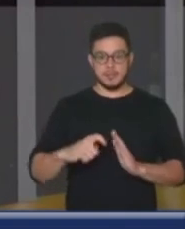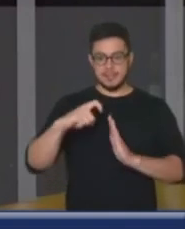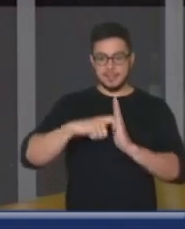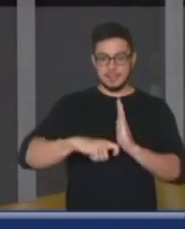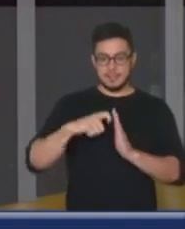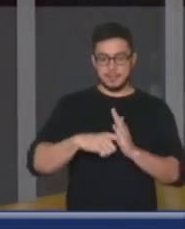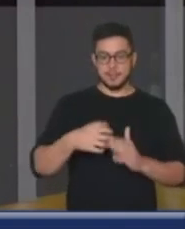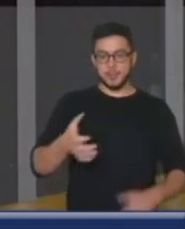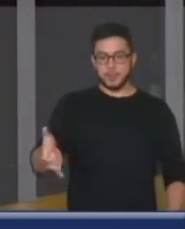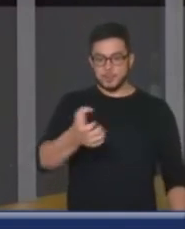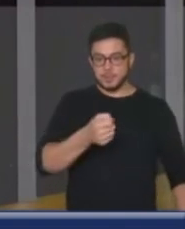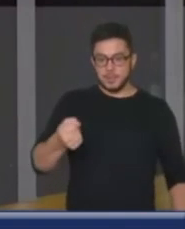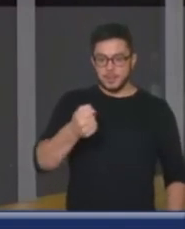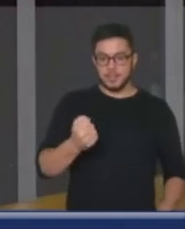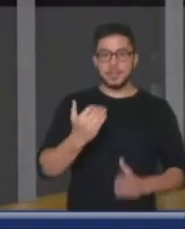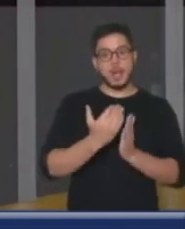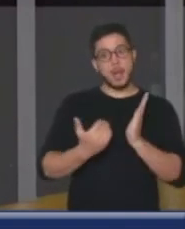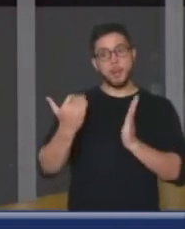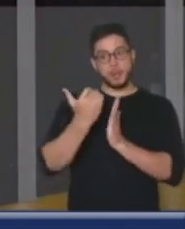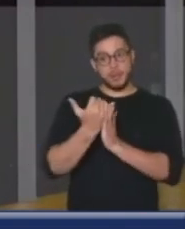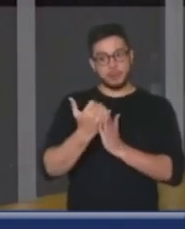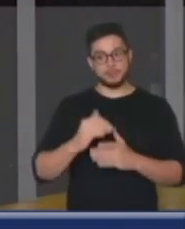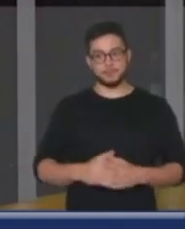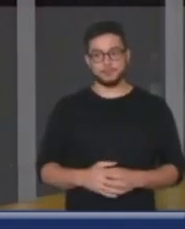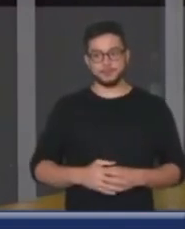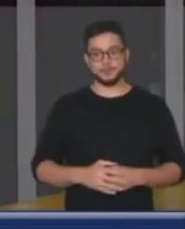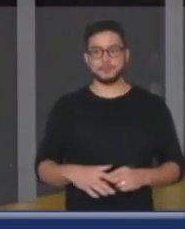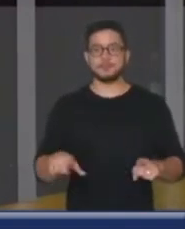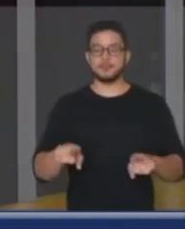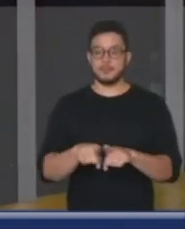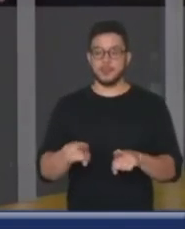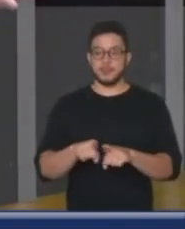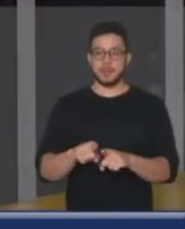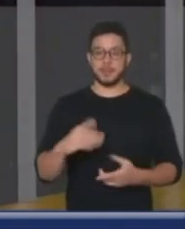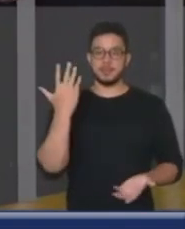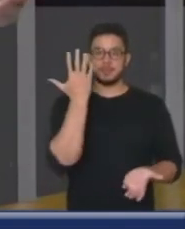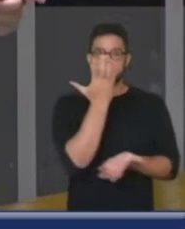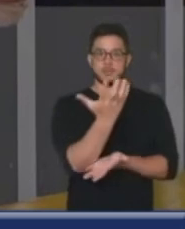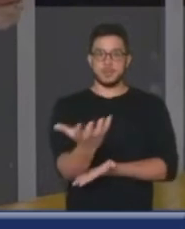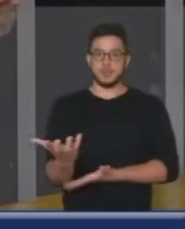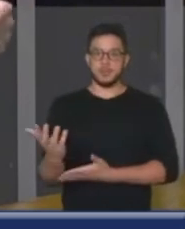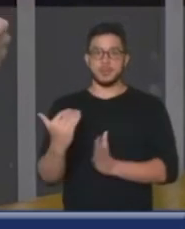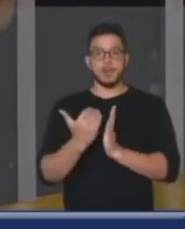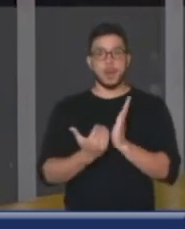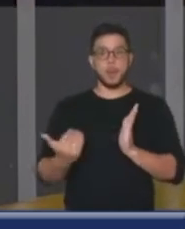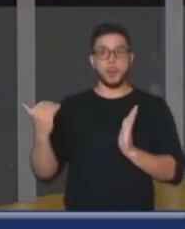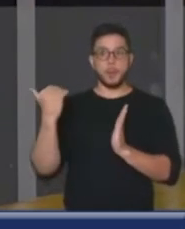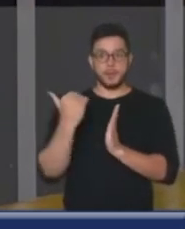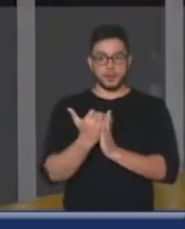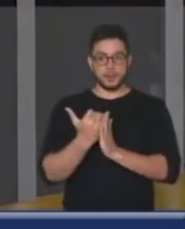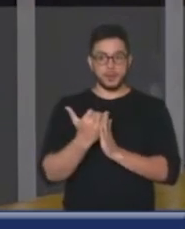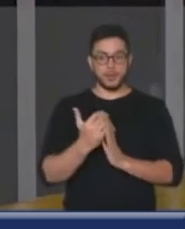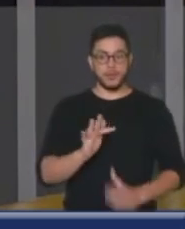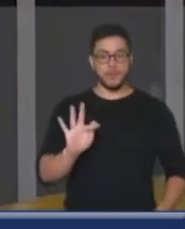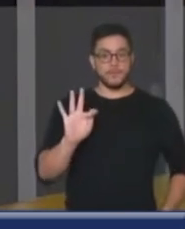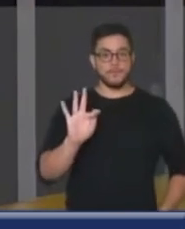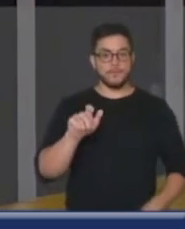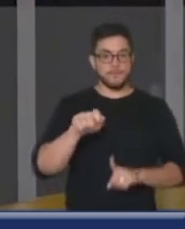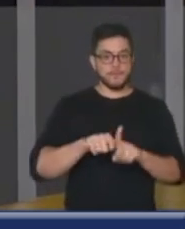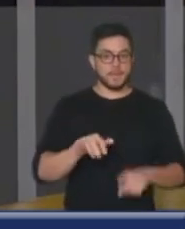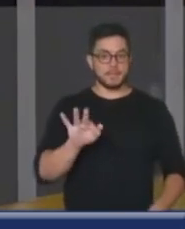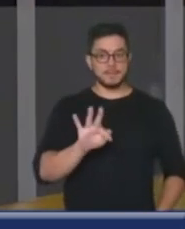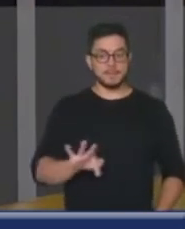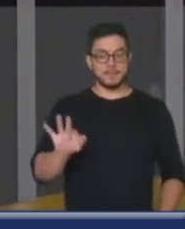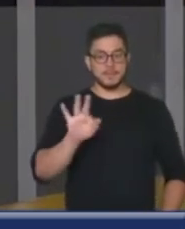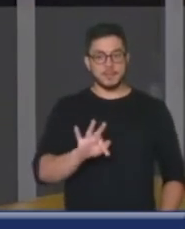picanha e cerveja. Aumentou o desmatamento. Fevereiro nem tinha acabado e nós já temos o recorde histórico de